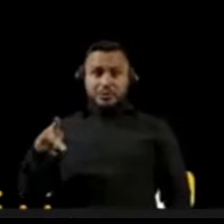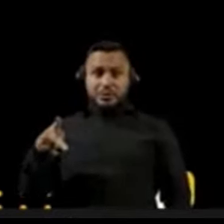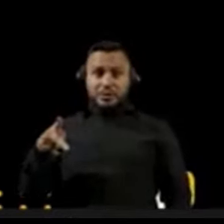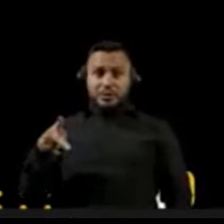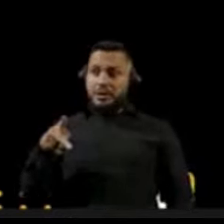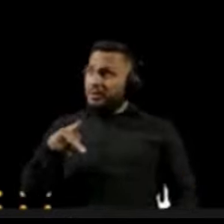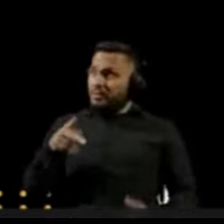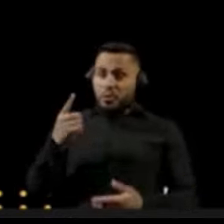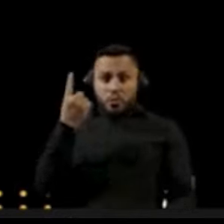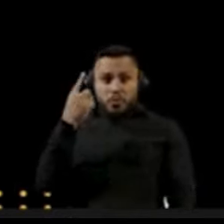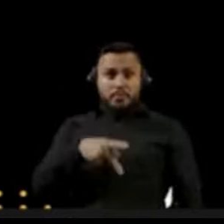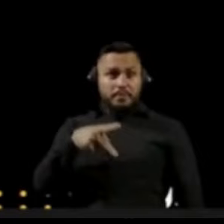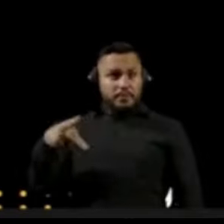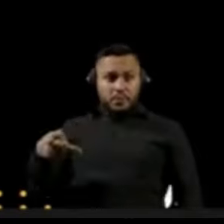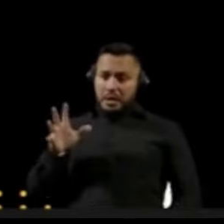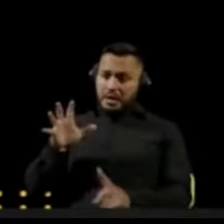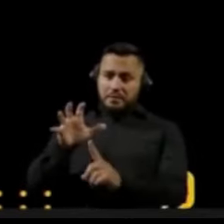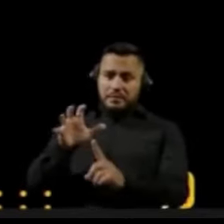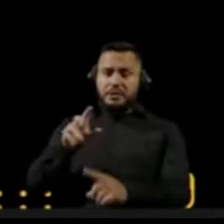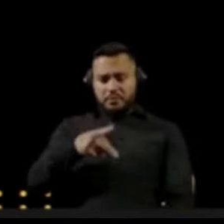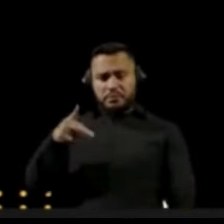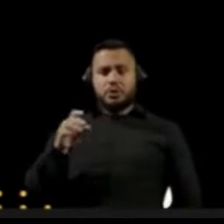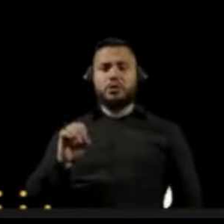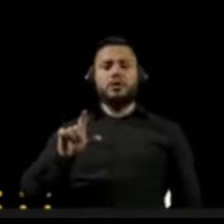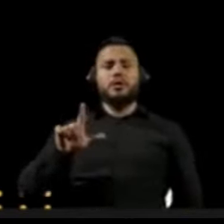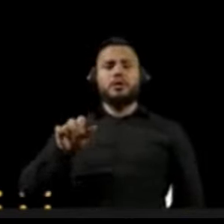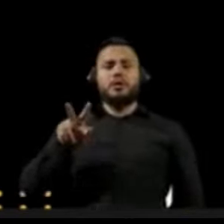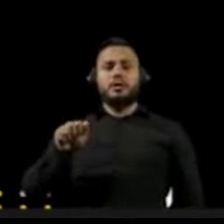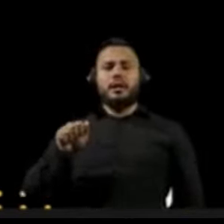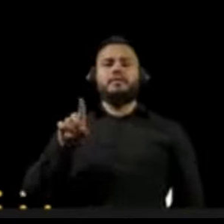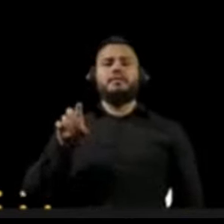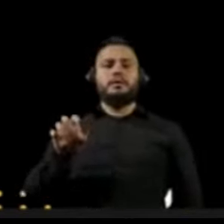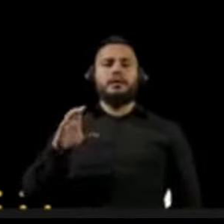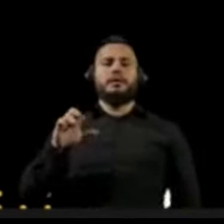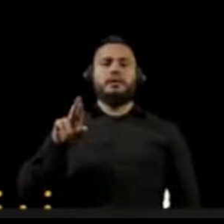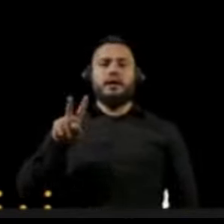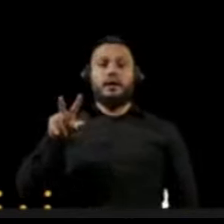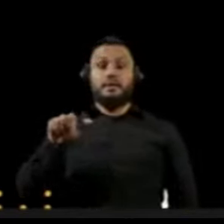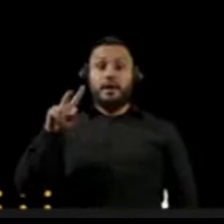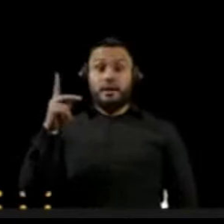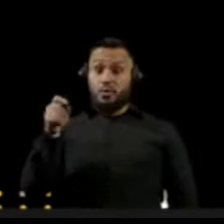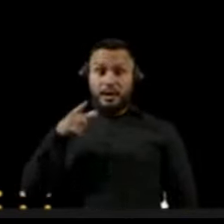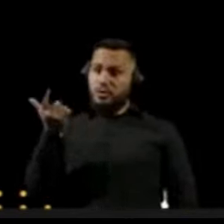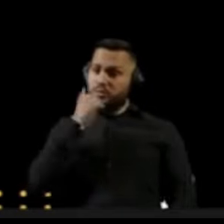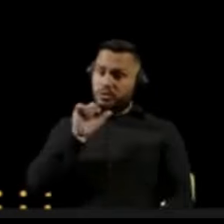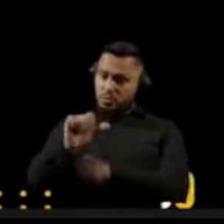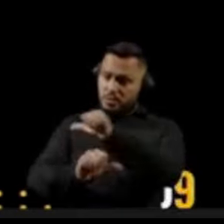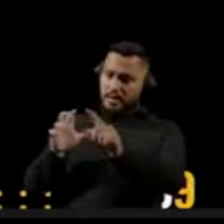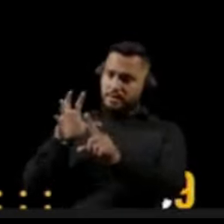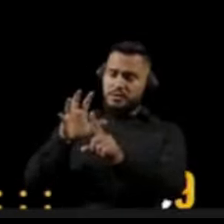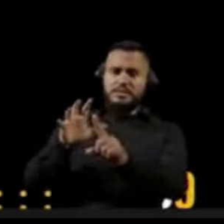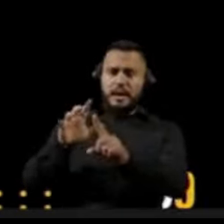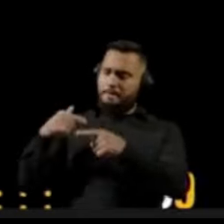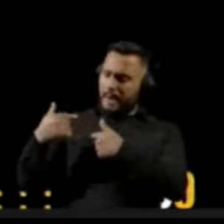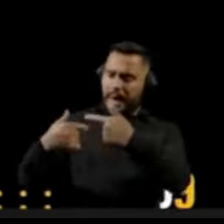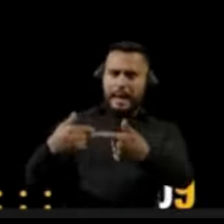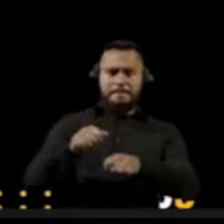nação. Um só professor, que foi o professor Olavo de Carvalho, mudou uma geração inteira.